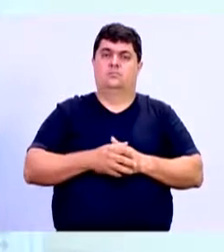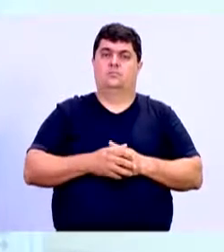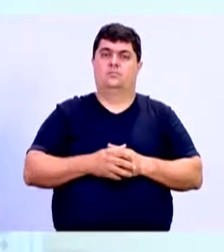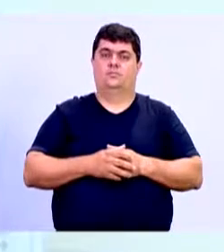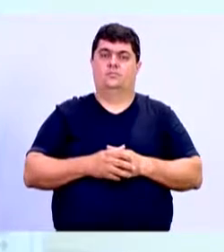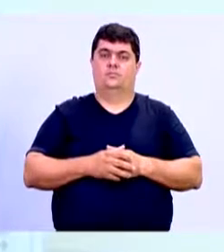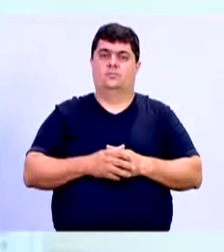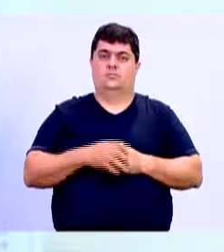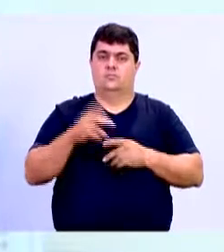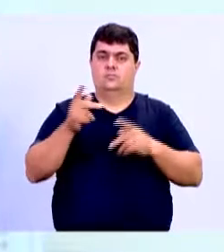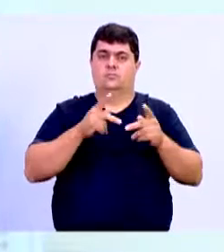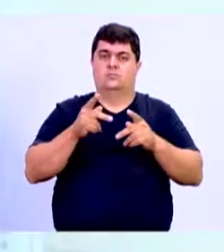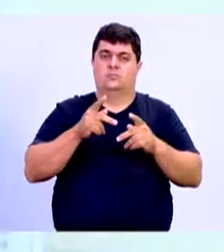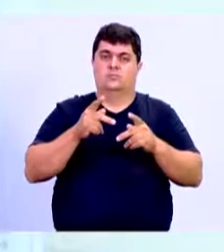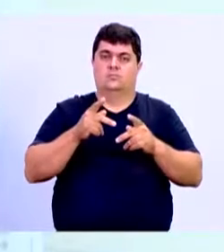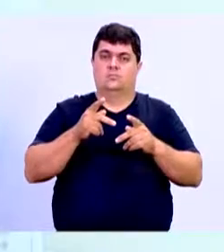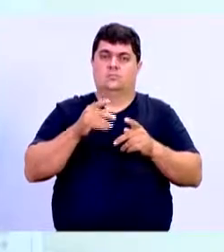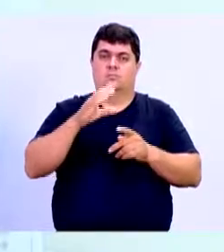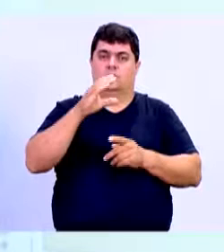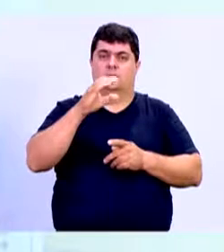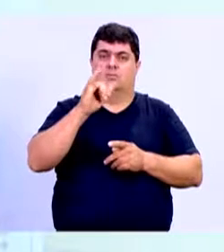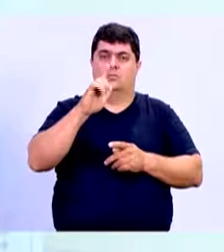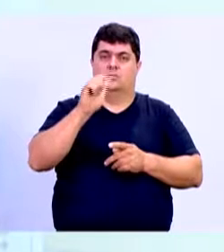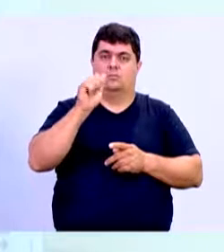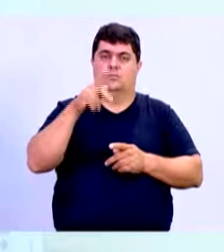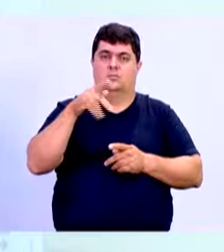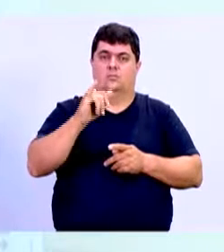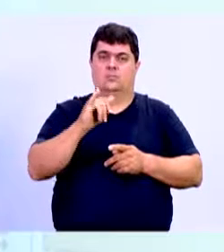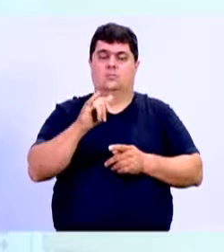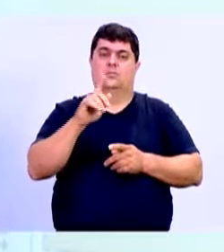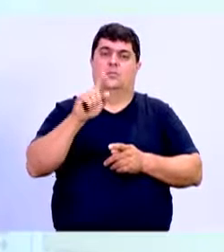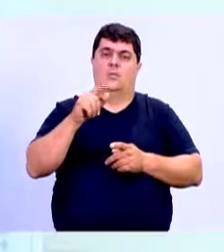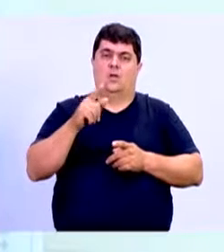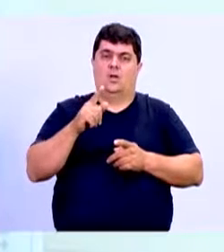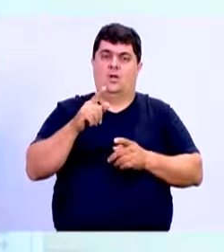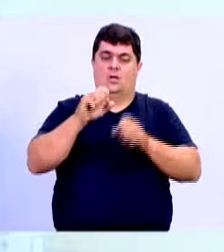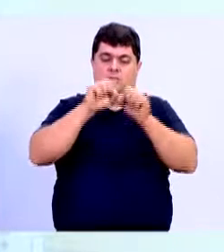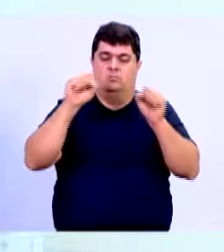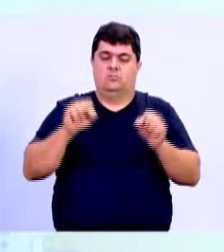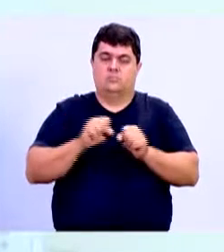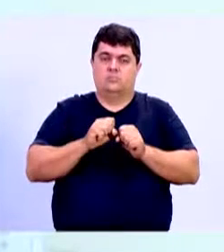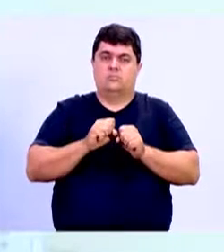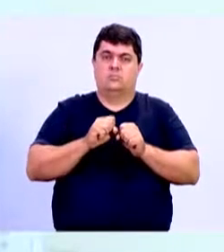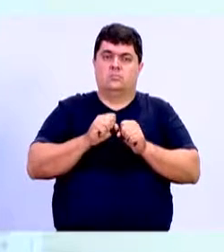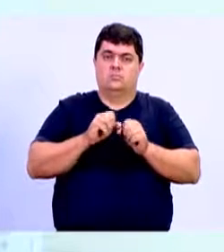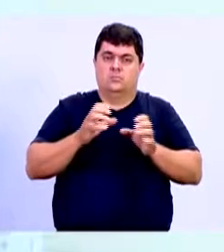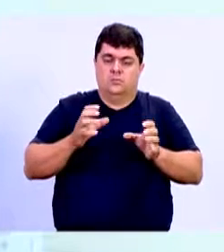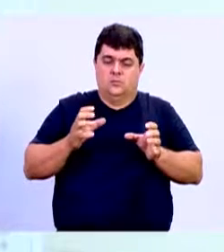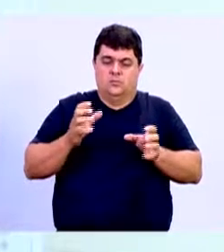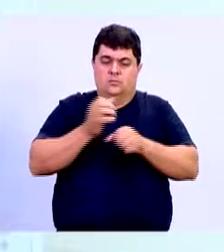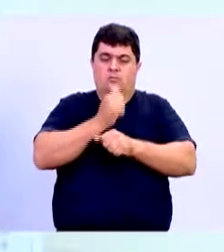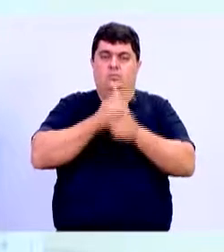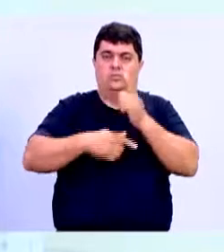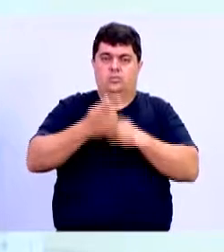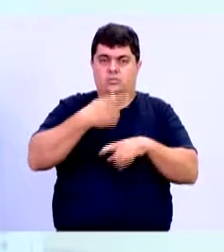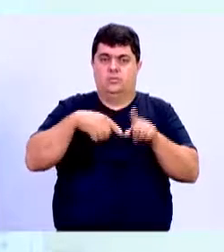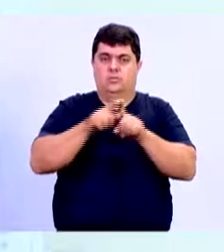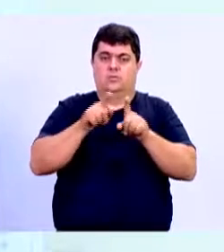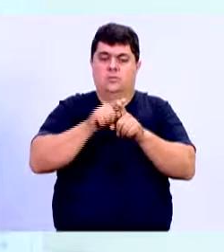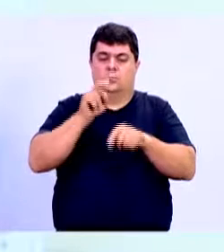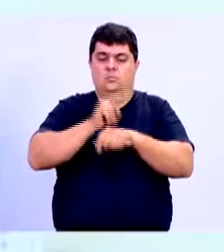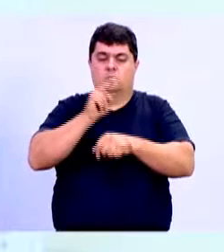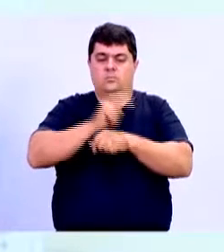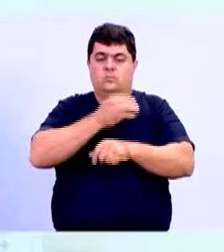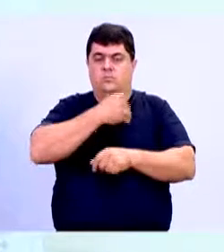encarregado do projeto chamado SIGAP, que é o Sistema Integrado de Gestão e Auditoria Pública. Então, esse sistema, hoje,